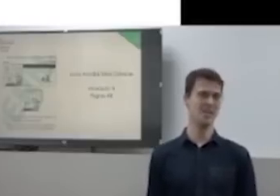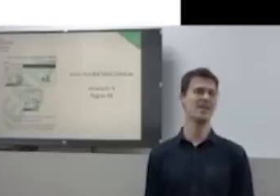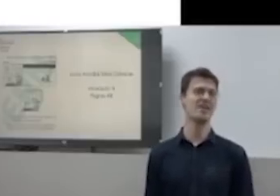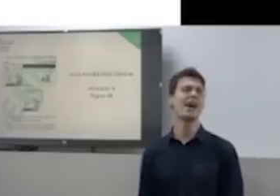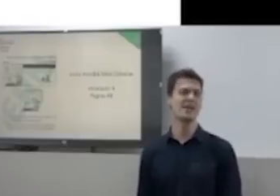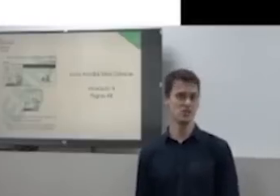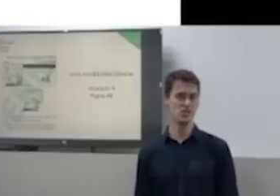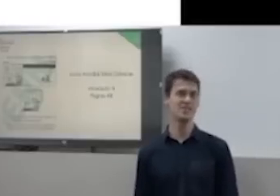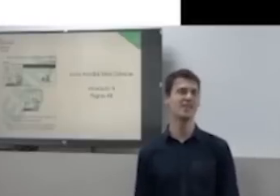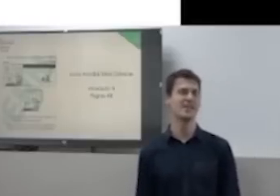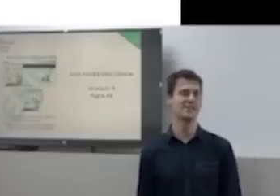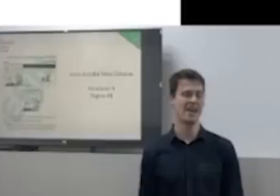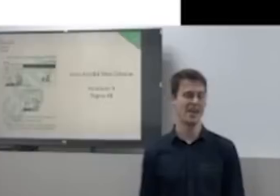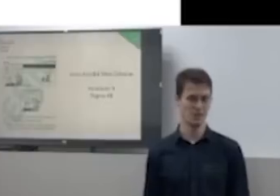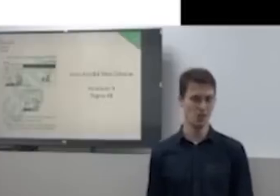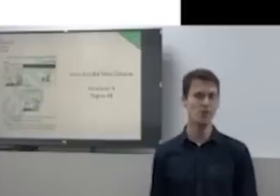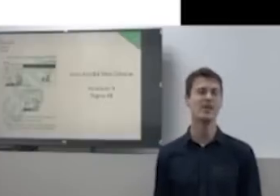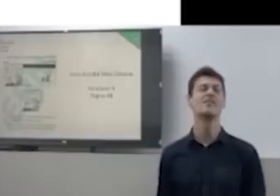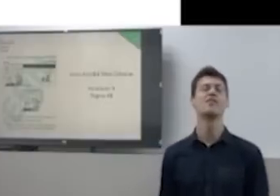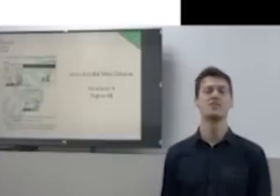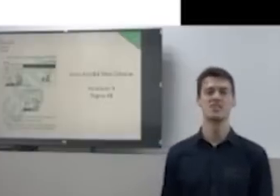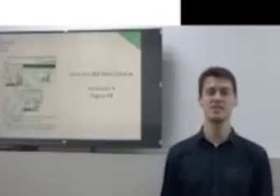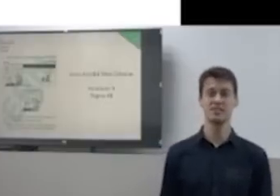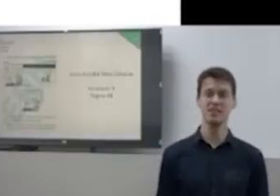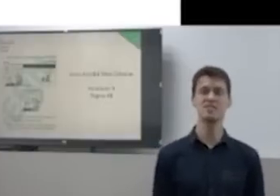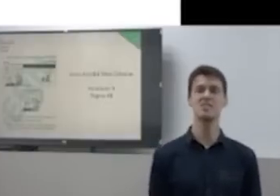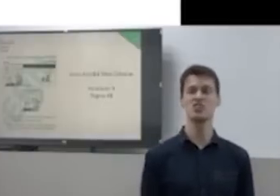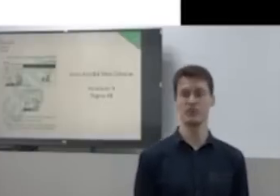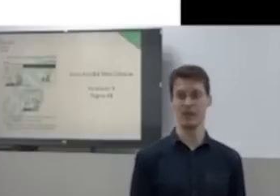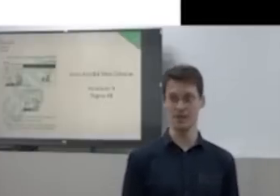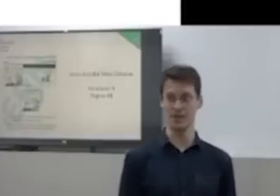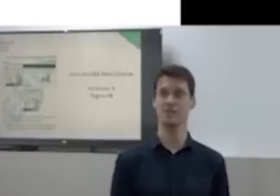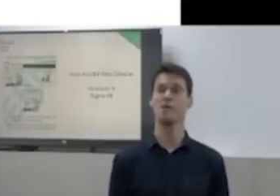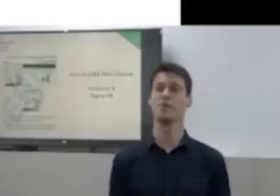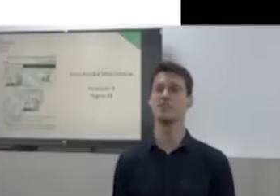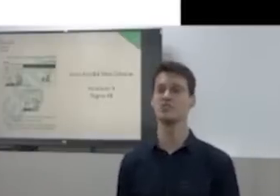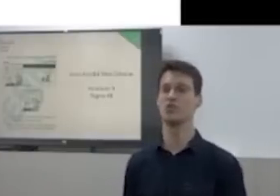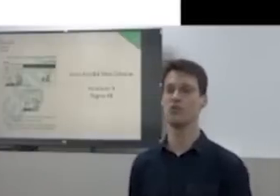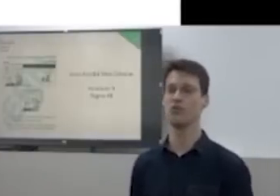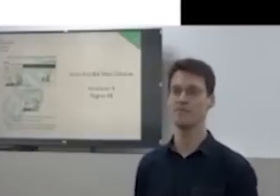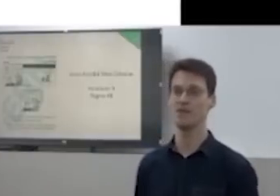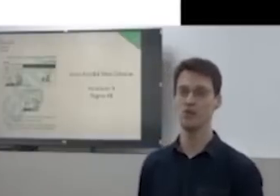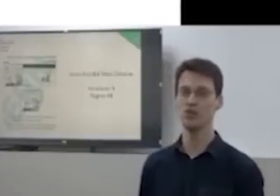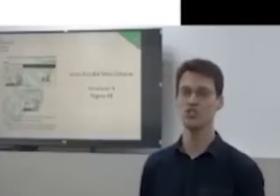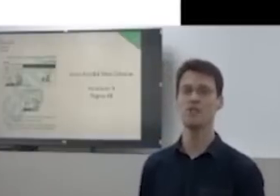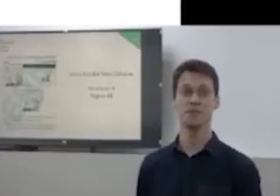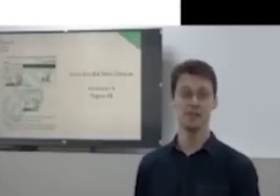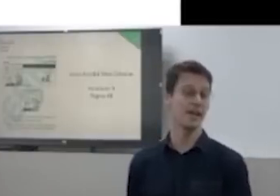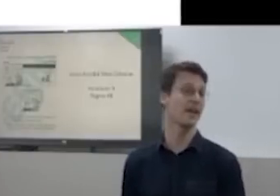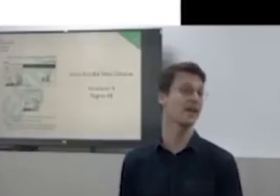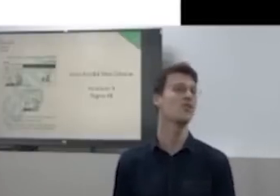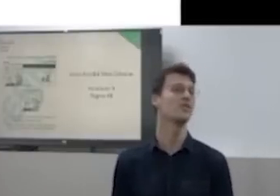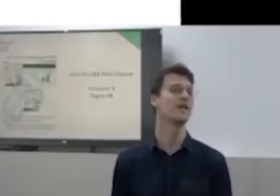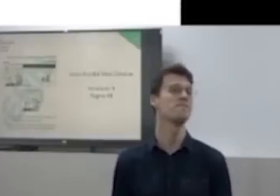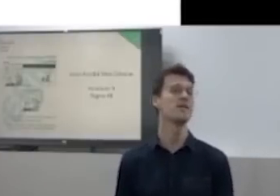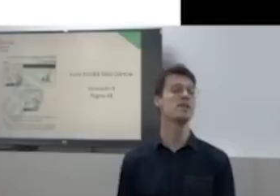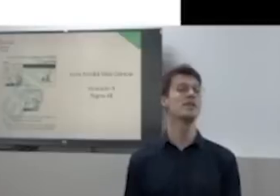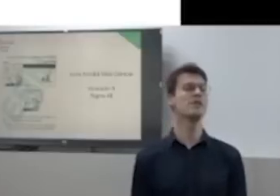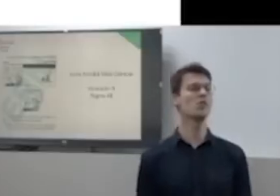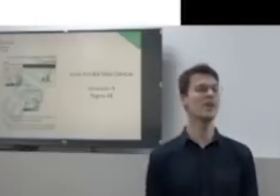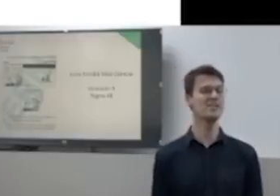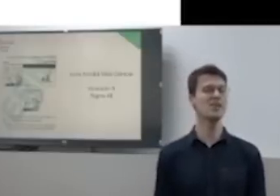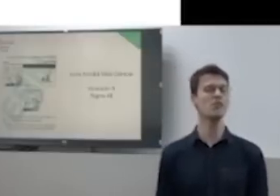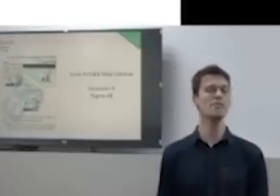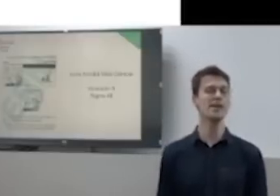Então, se você acredita que a Terra é redonda, você entende cientificamente, porque estudou com o Fabiano hoje, que a Terra é